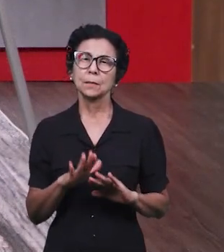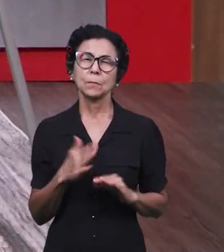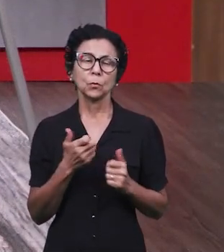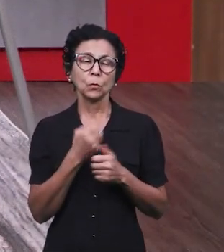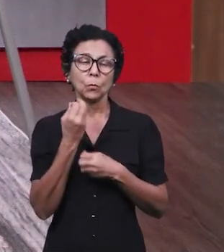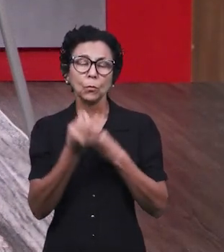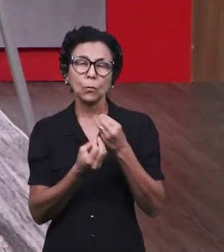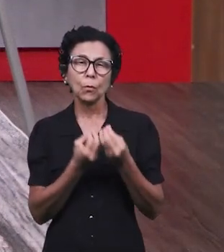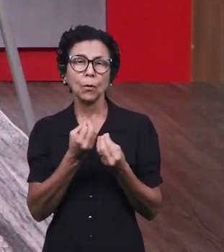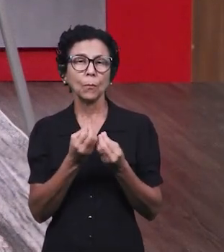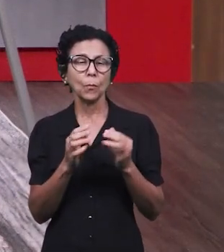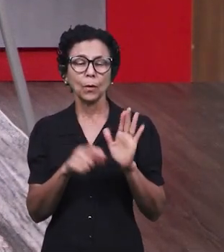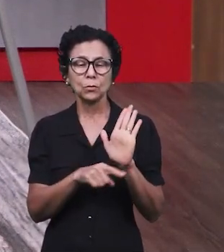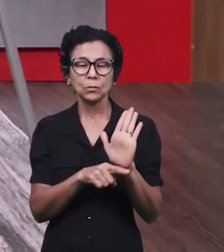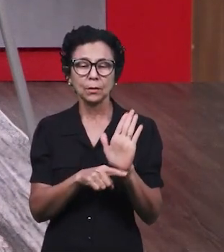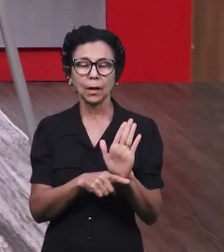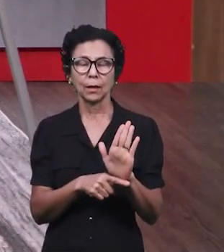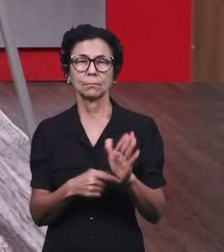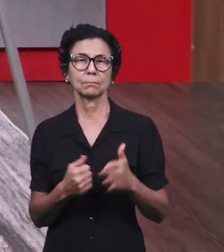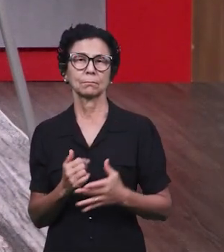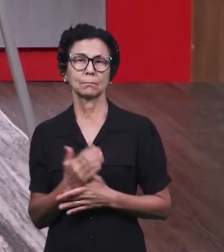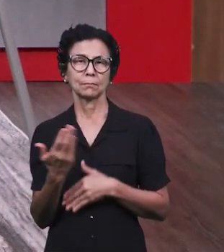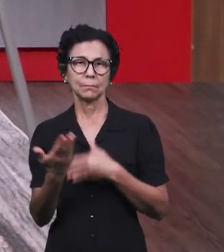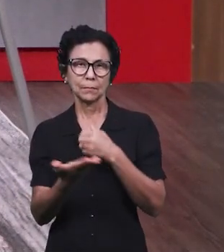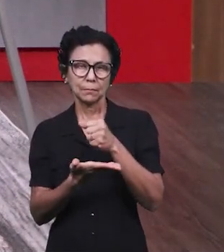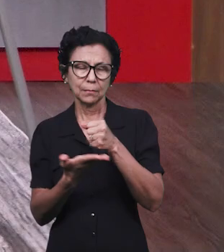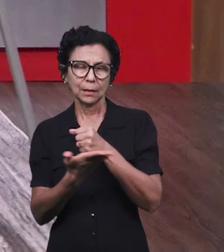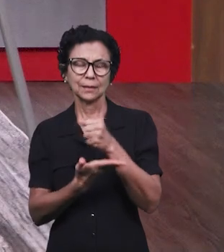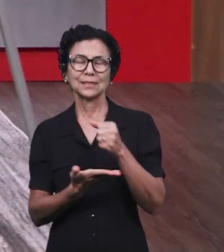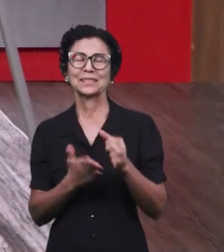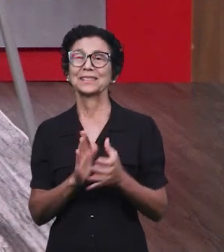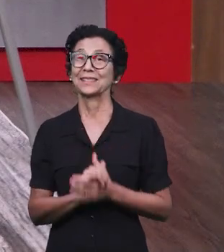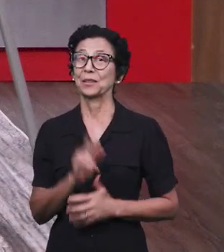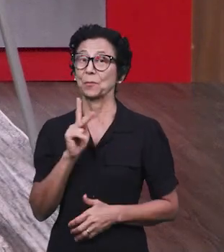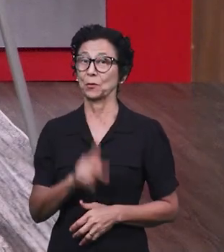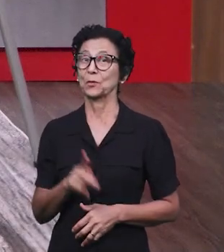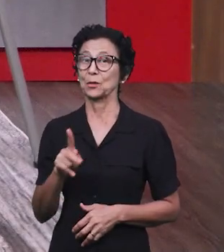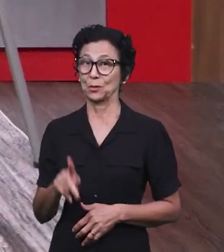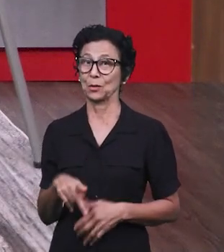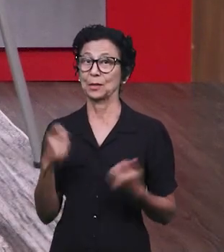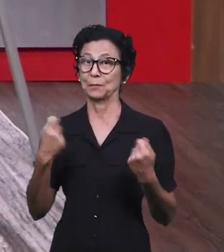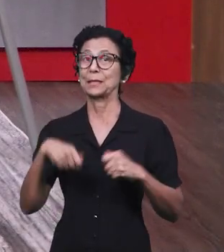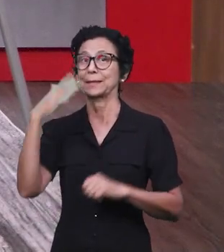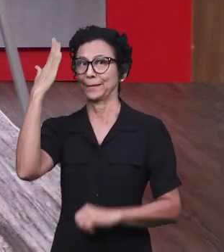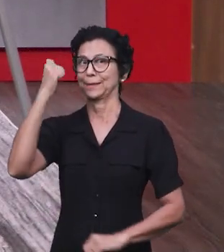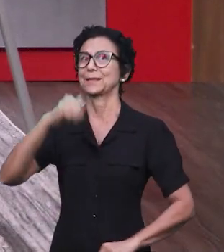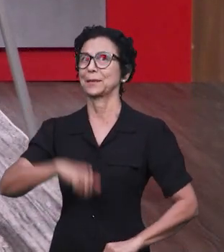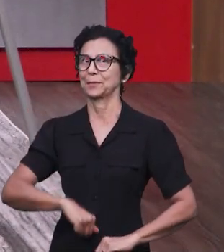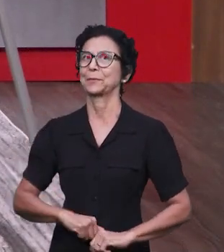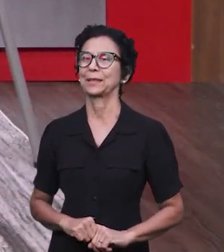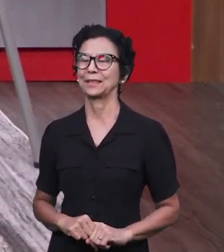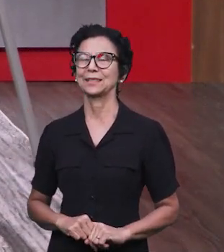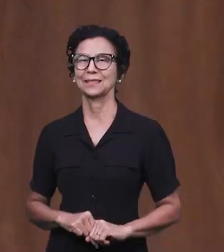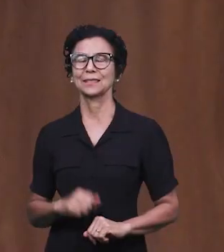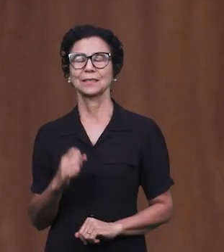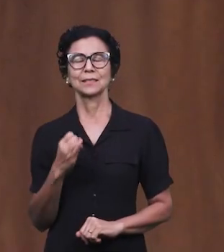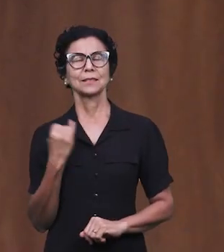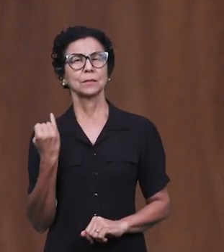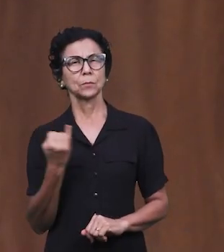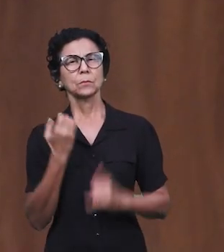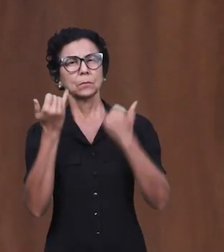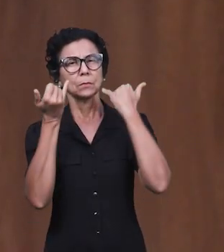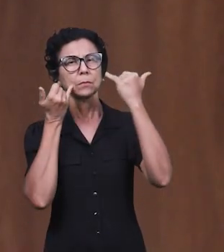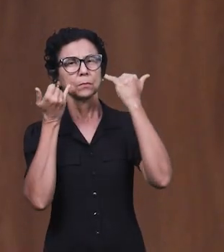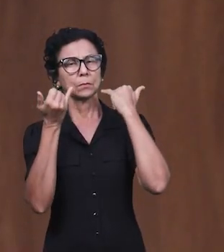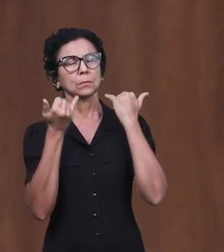fazer. Então, os professores agora precisam saber, né? Precisam saber. É muito interessante, é muito importante essa informação,